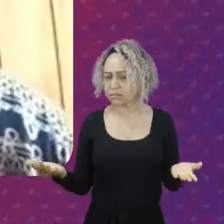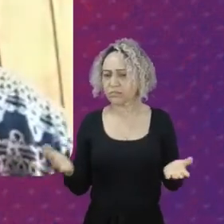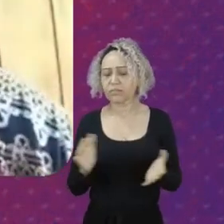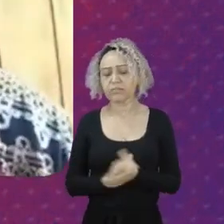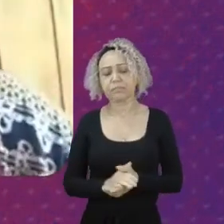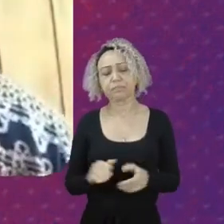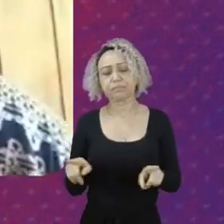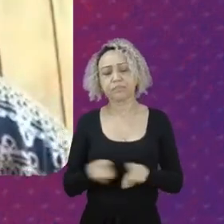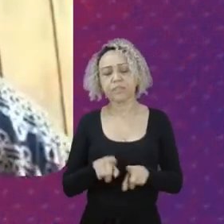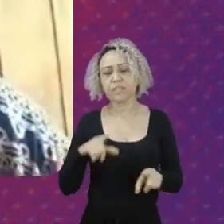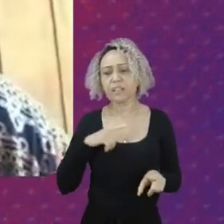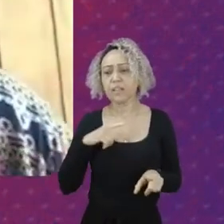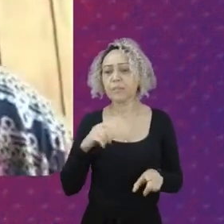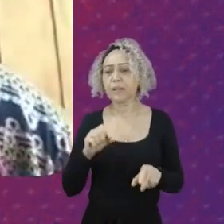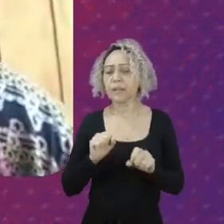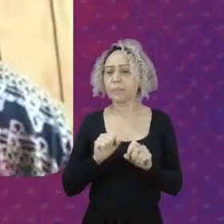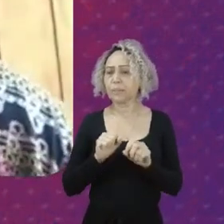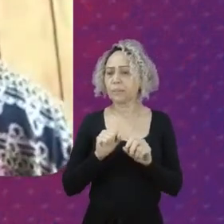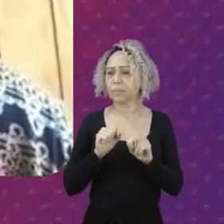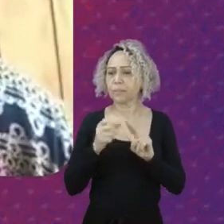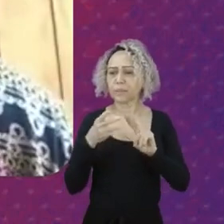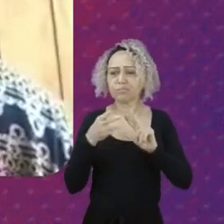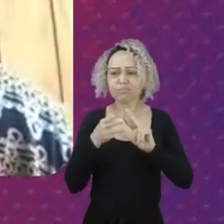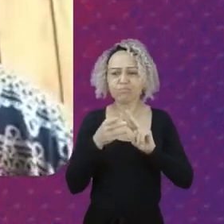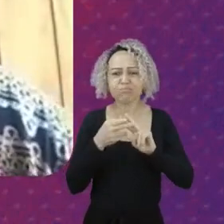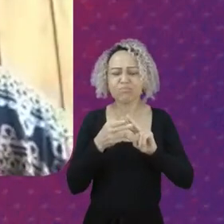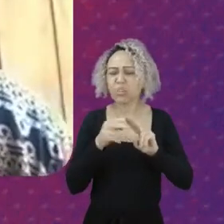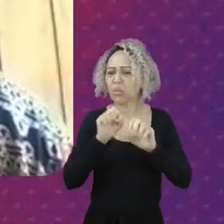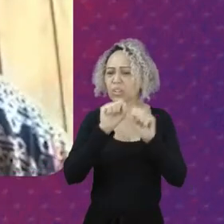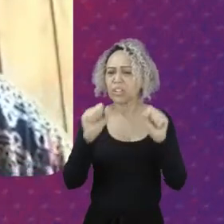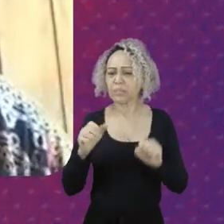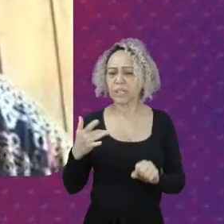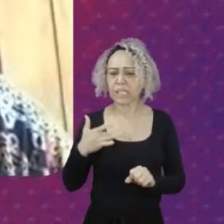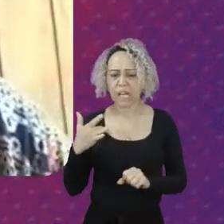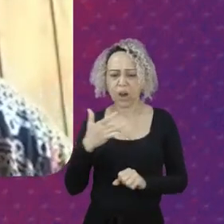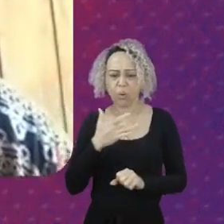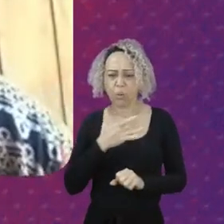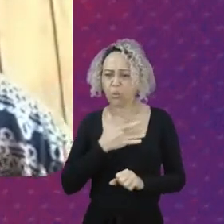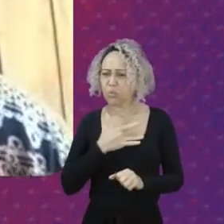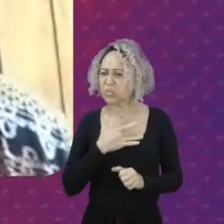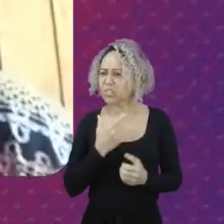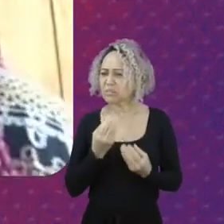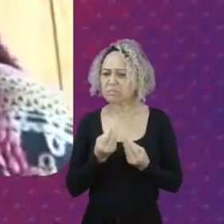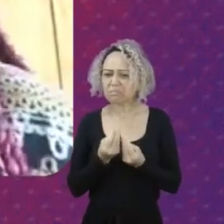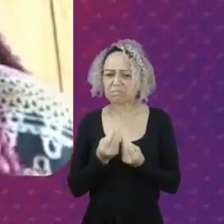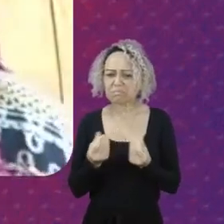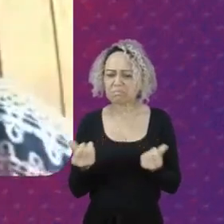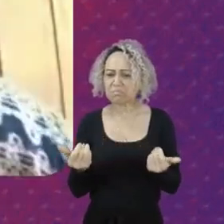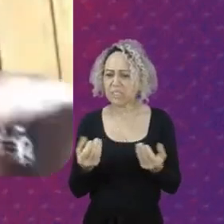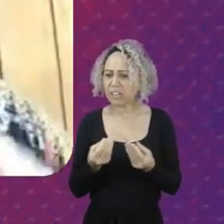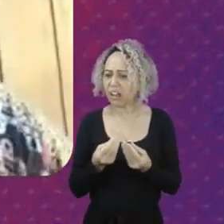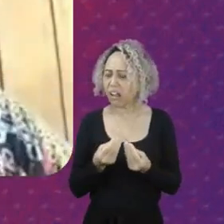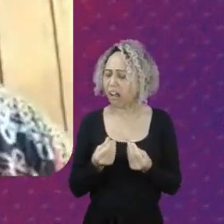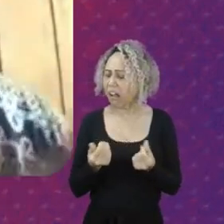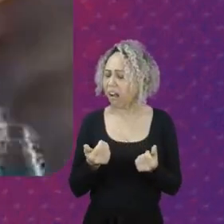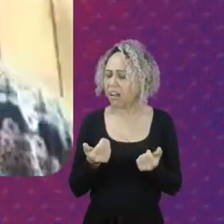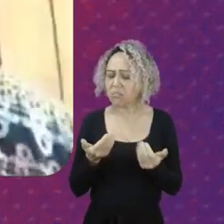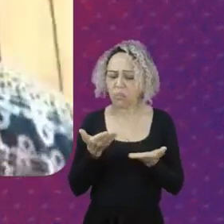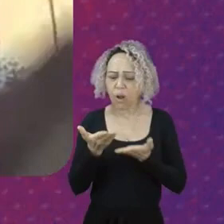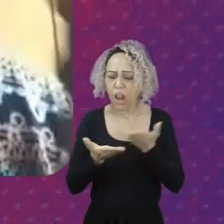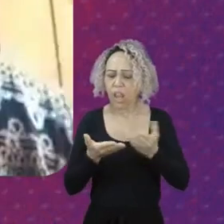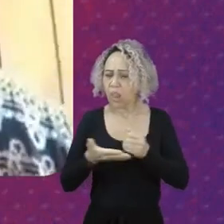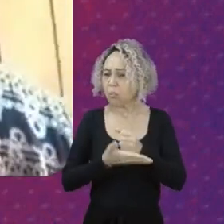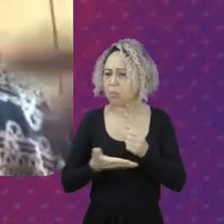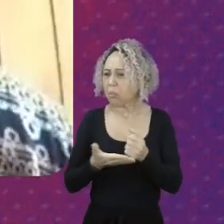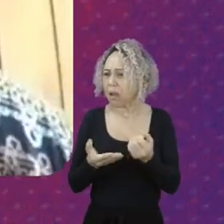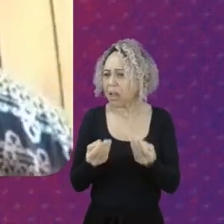um sistema de saúde extremamente eficaz e na sua atenção básica, mas que